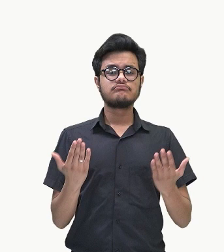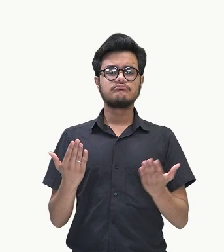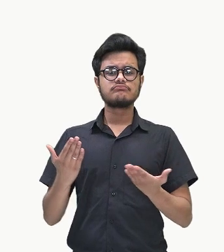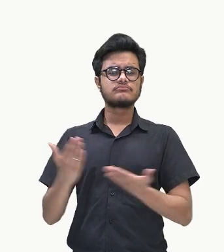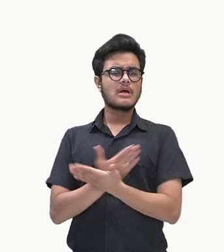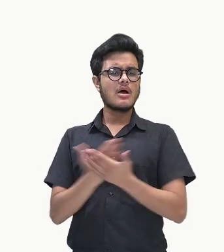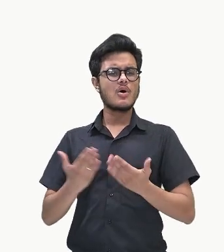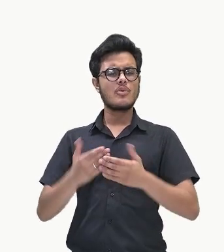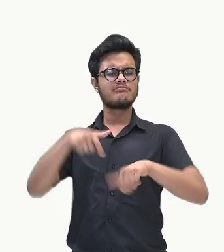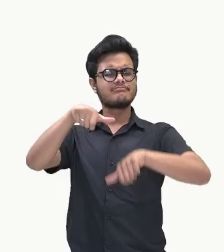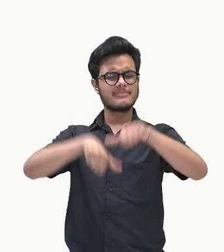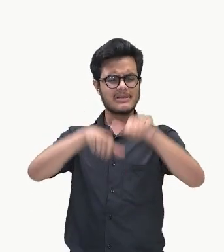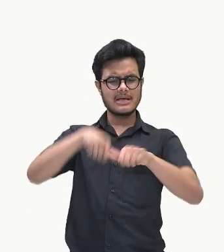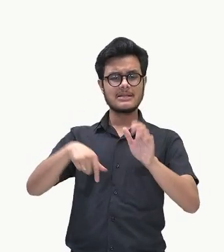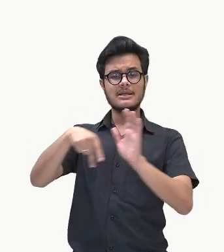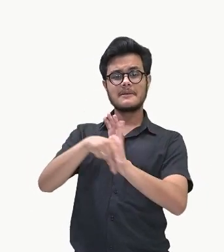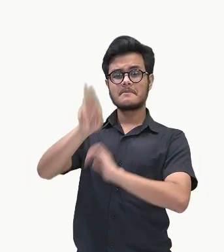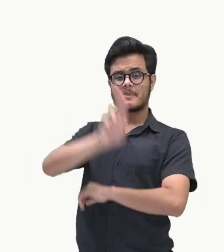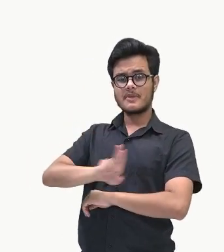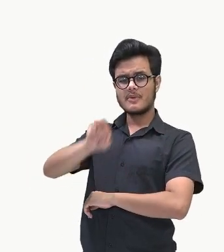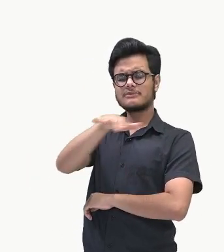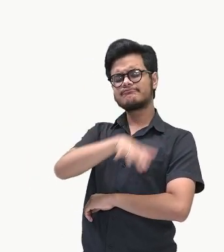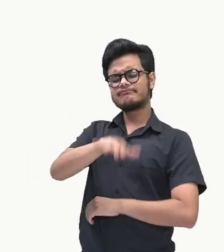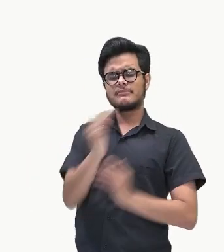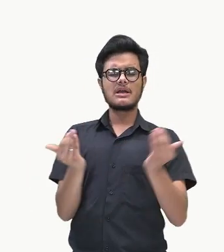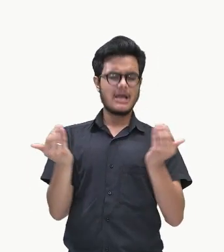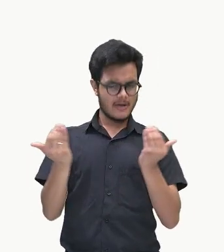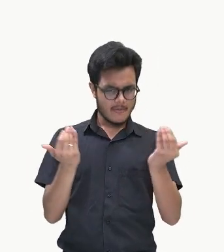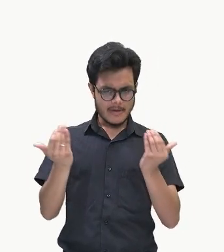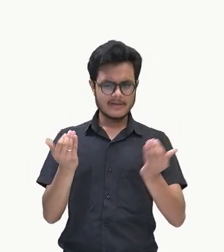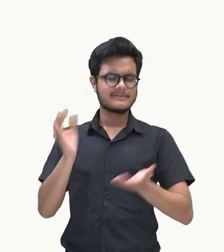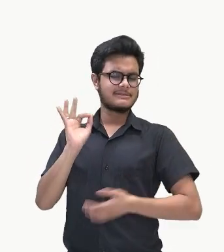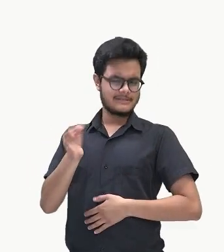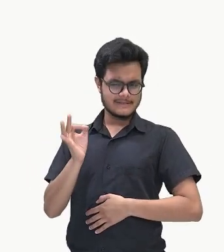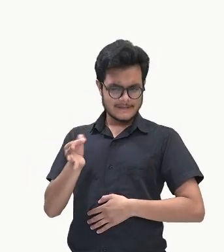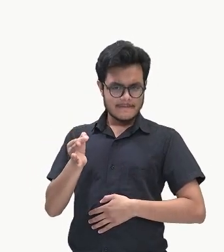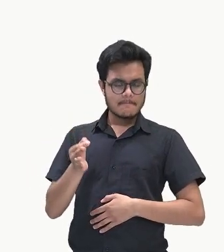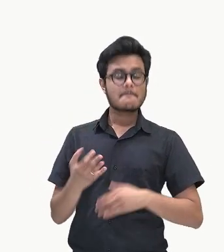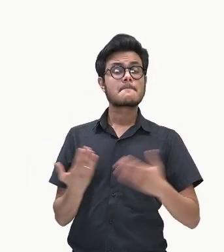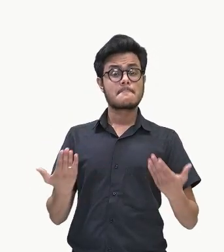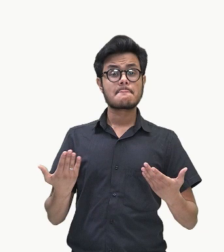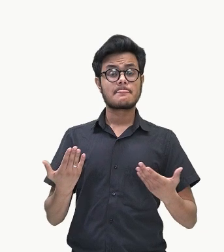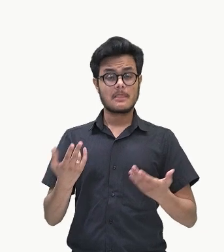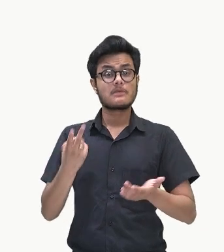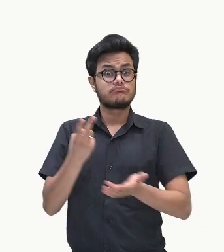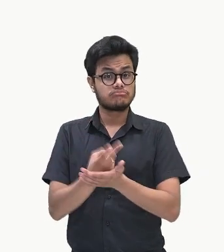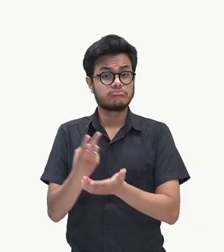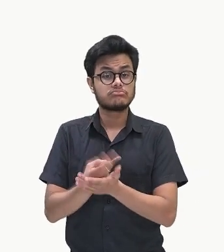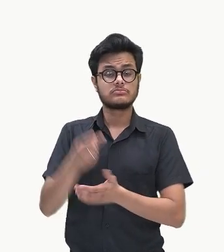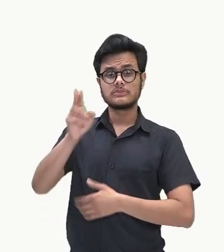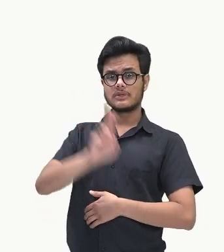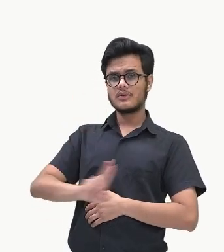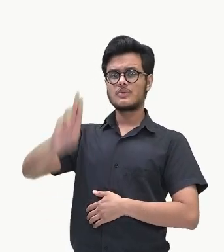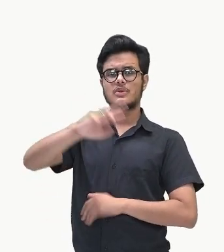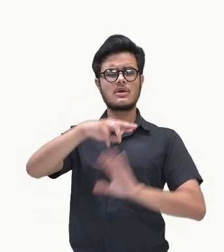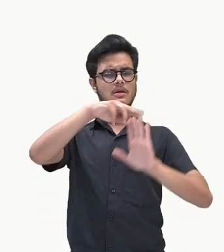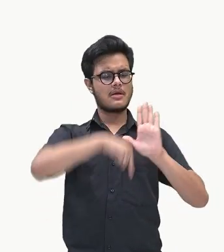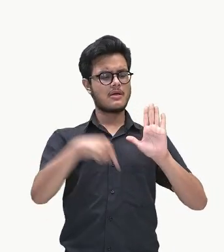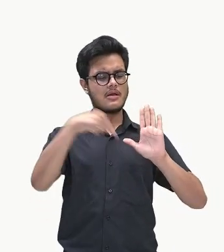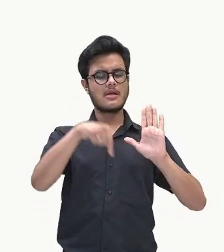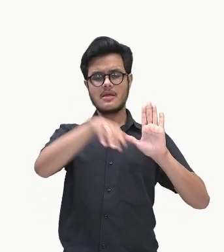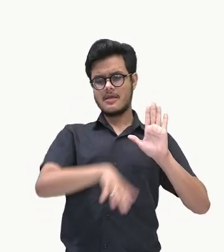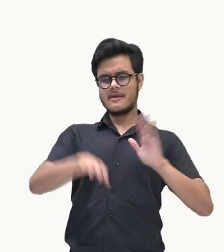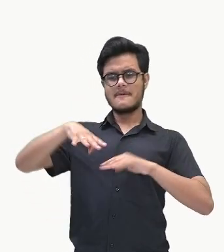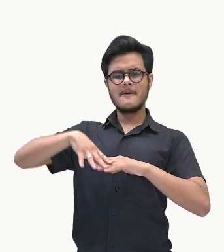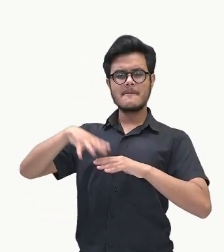feitas nesse tipo de comparação, principalmente as que utilizam as propriedades